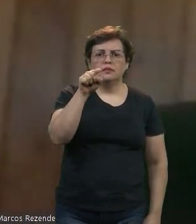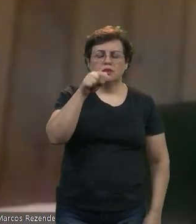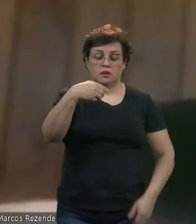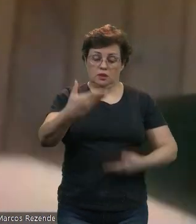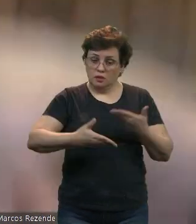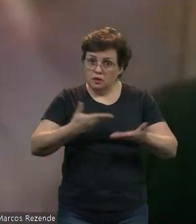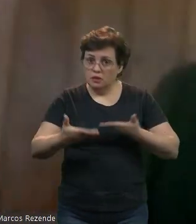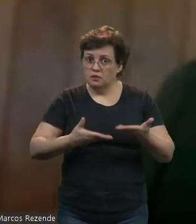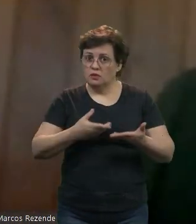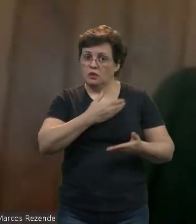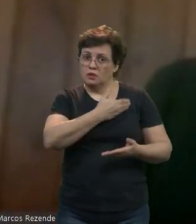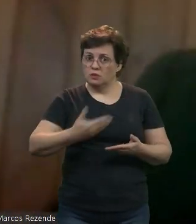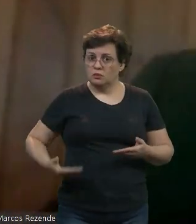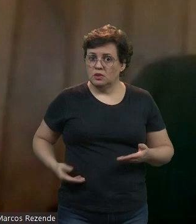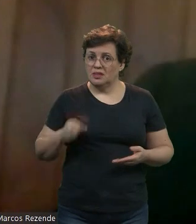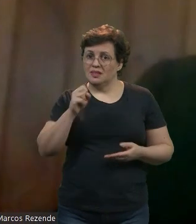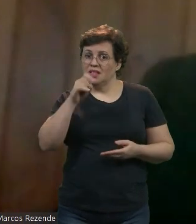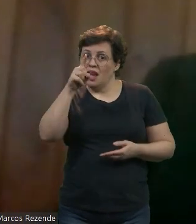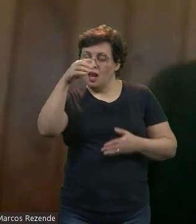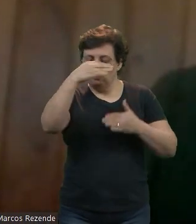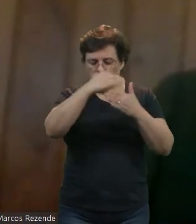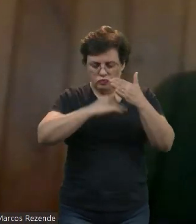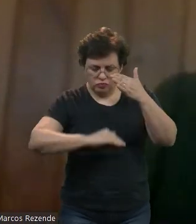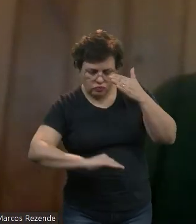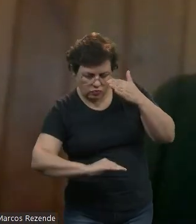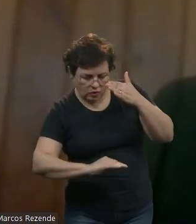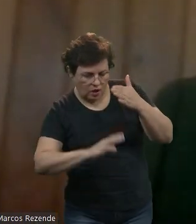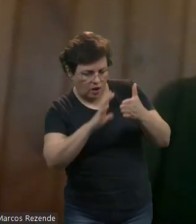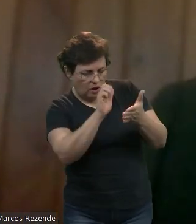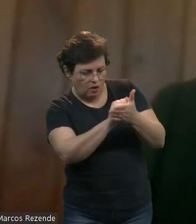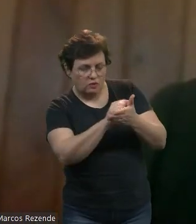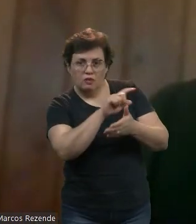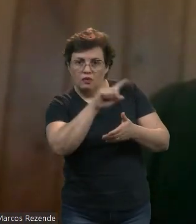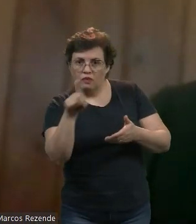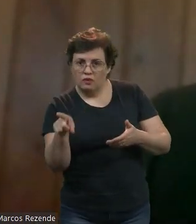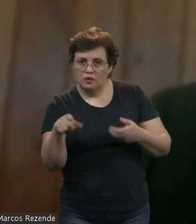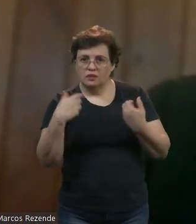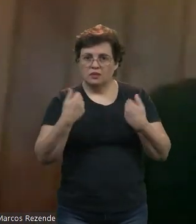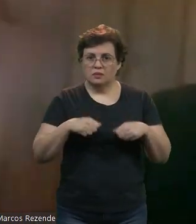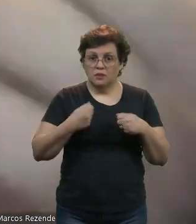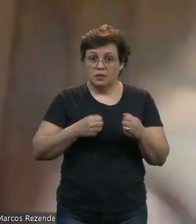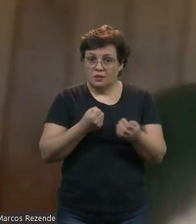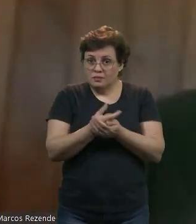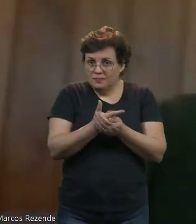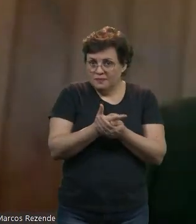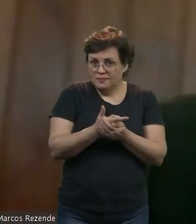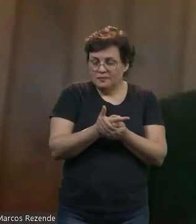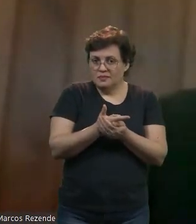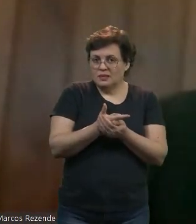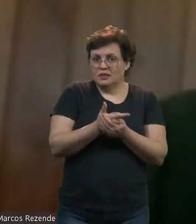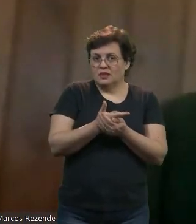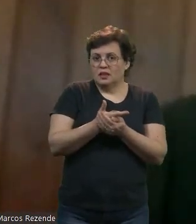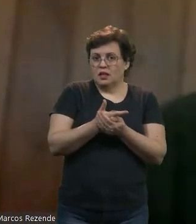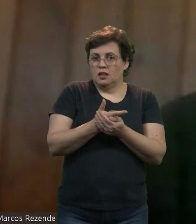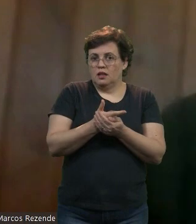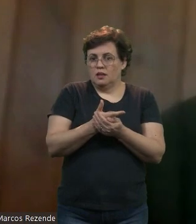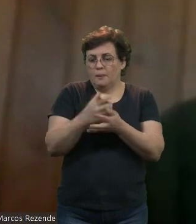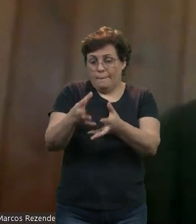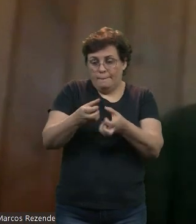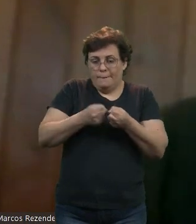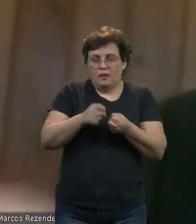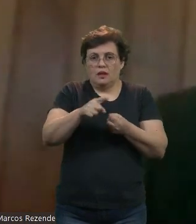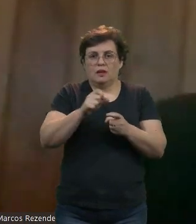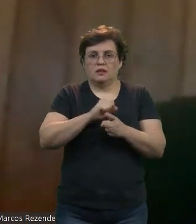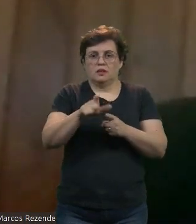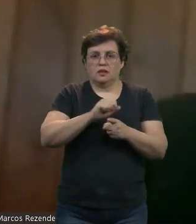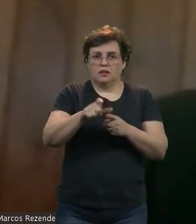servidores públicos, se lá no final do contrato vocês tivessem que pagar, resgatar essas